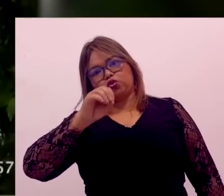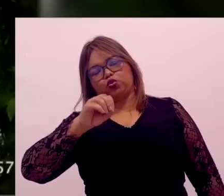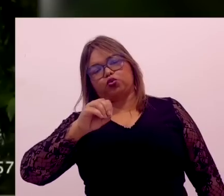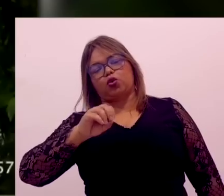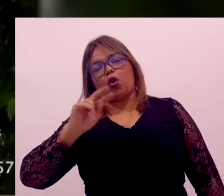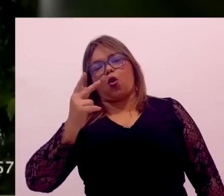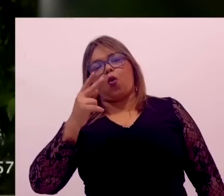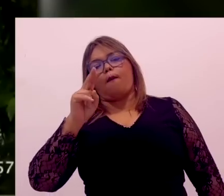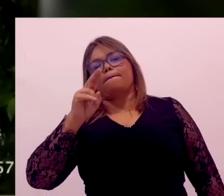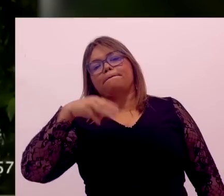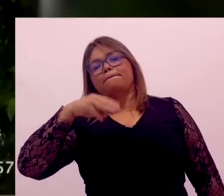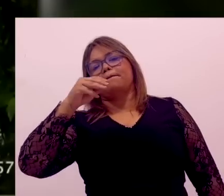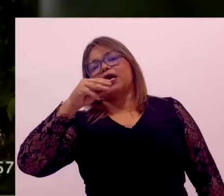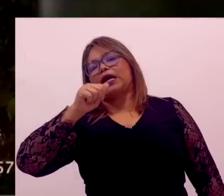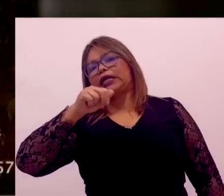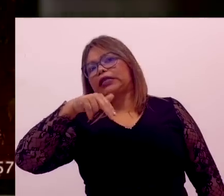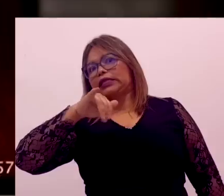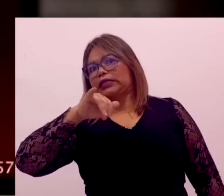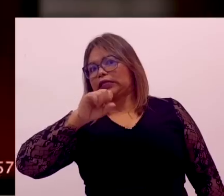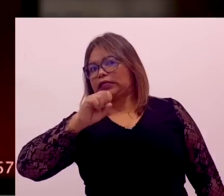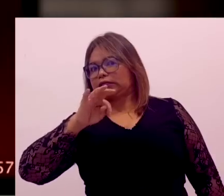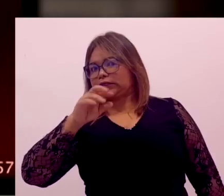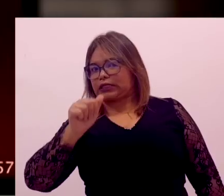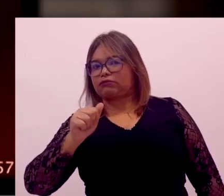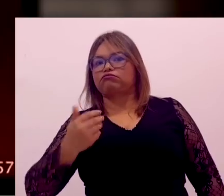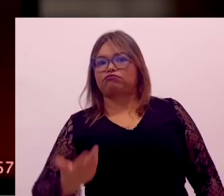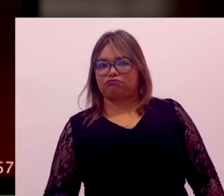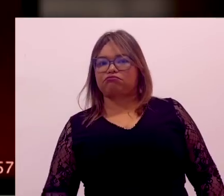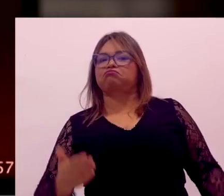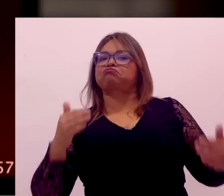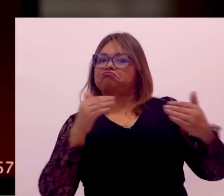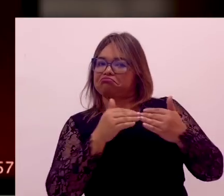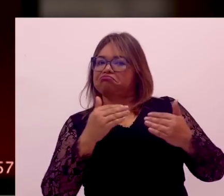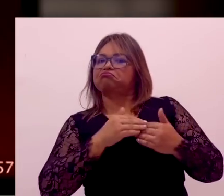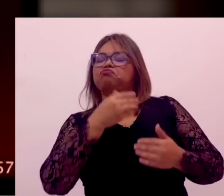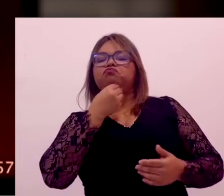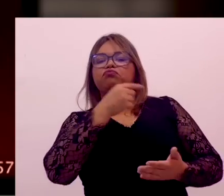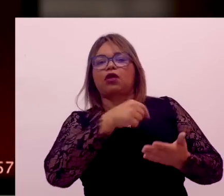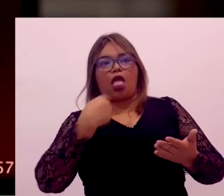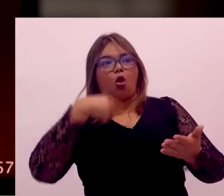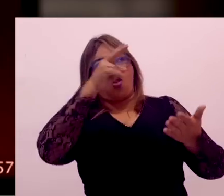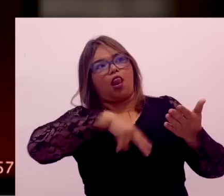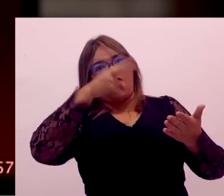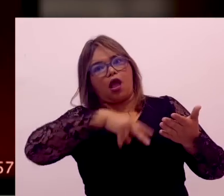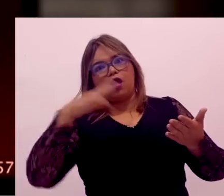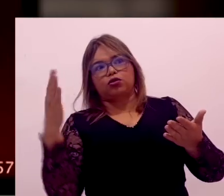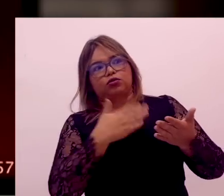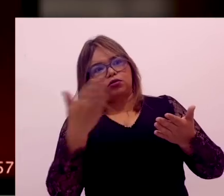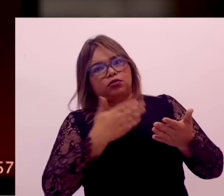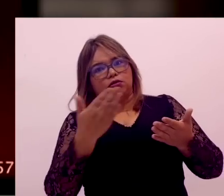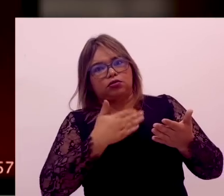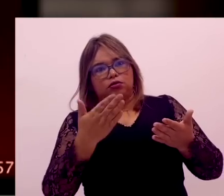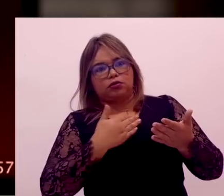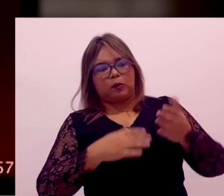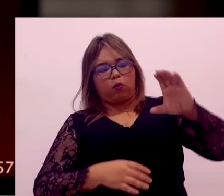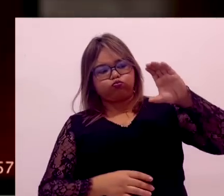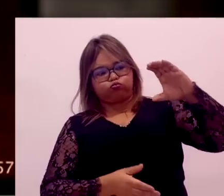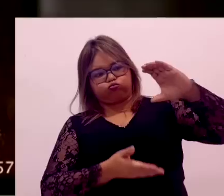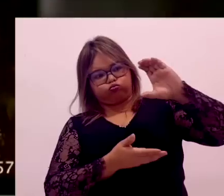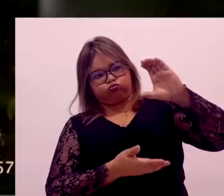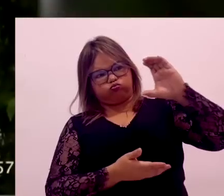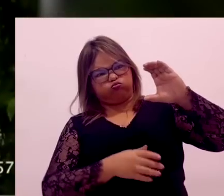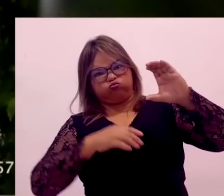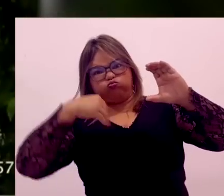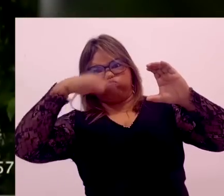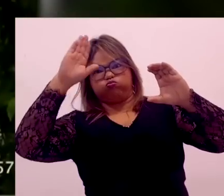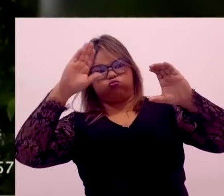Dogma. Eu li esse livro todo, e é o livro mais grosso que eu já li na minha vida. Eu não recomendaria que ninguém o lesse.